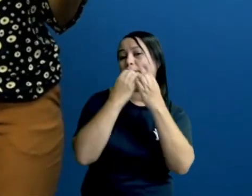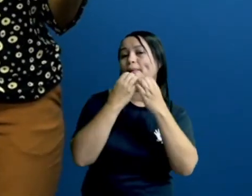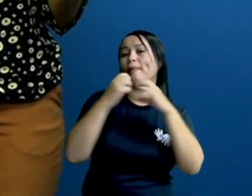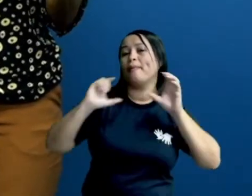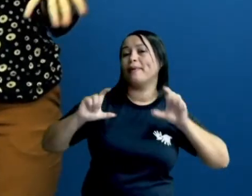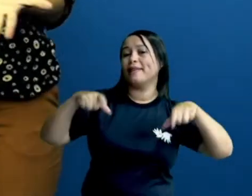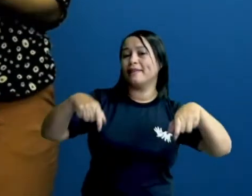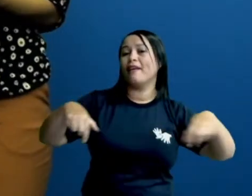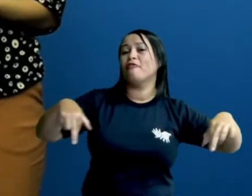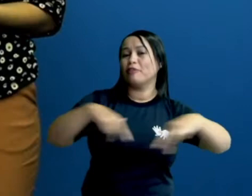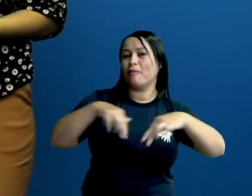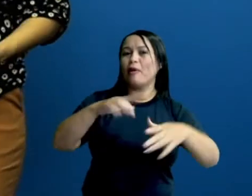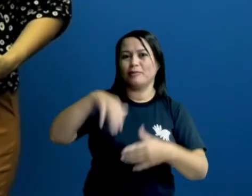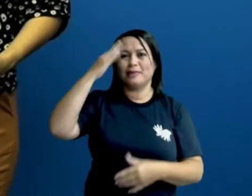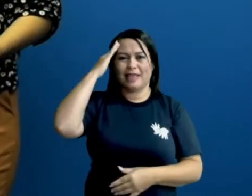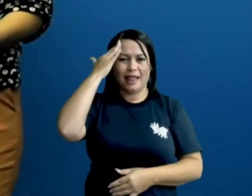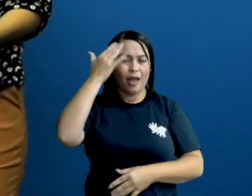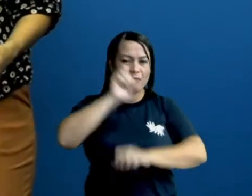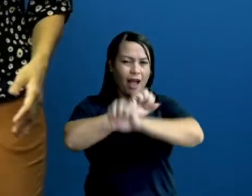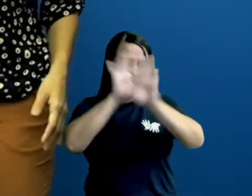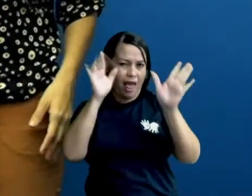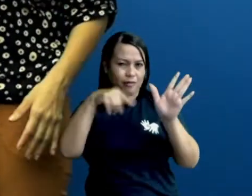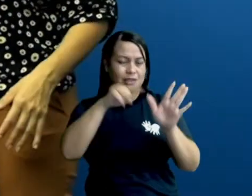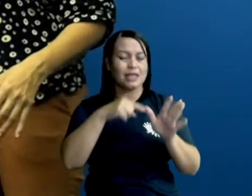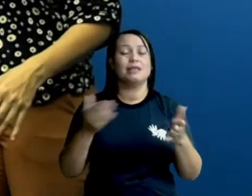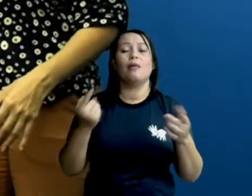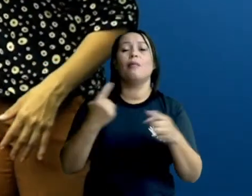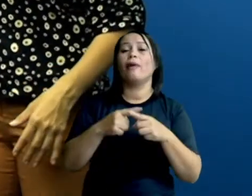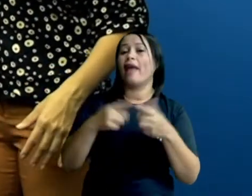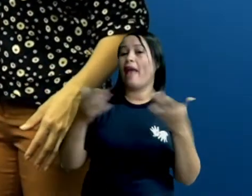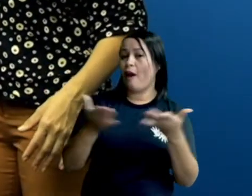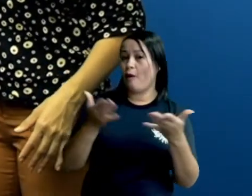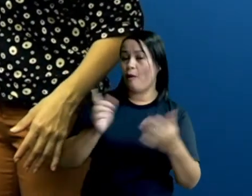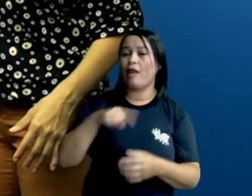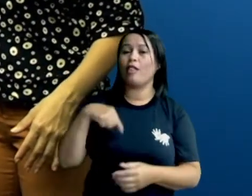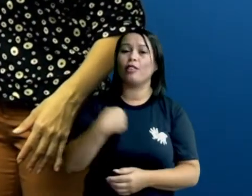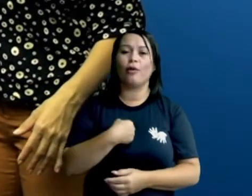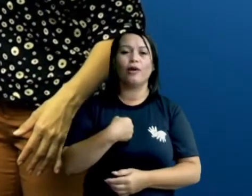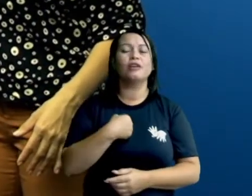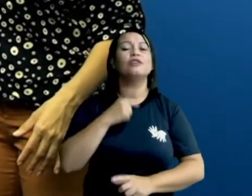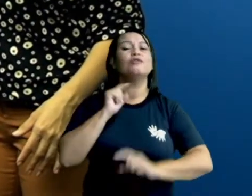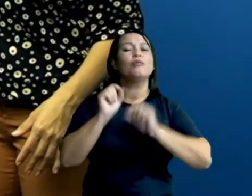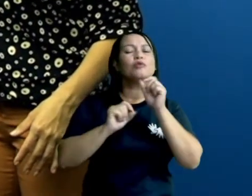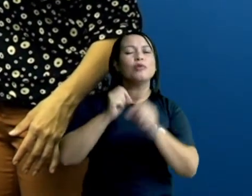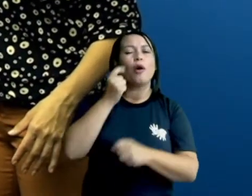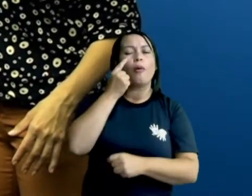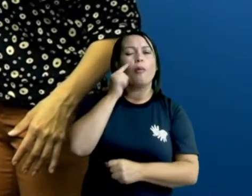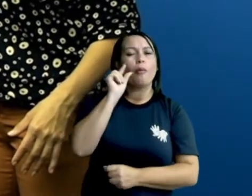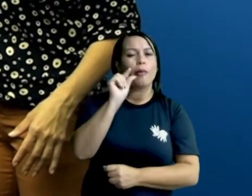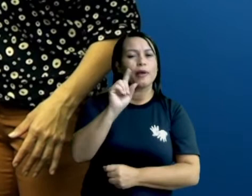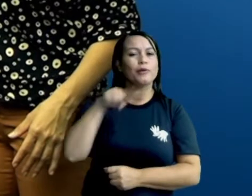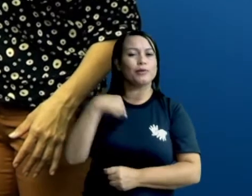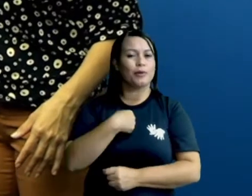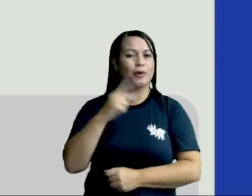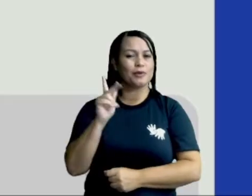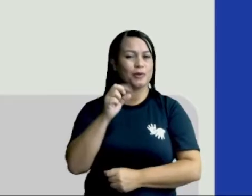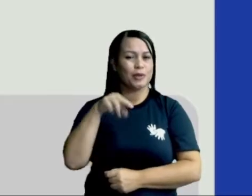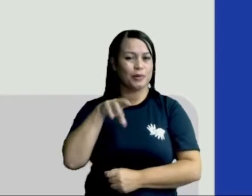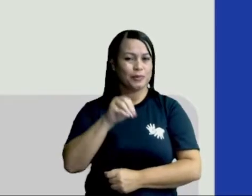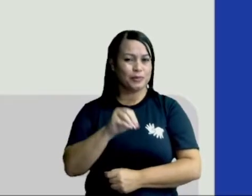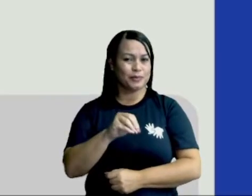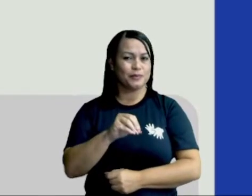Entenderam isso aí, pessoal? Espero que tenha ficado claro para vocês, porque agora a gente vai ver um pouquinho do nosso hino.